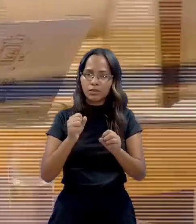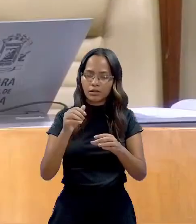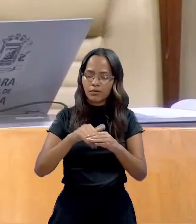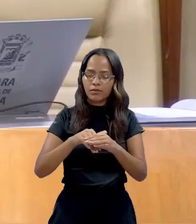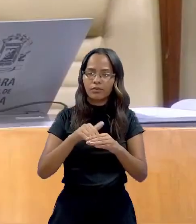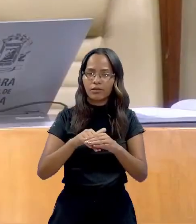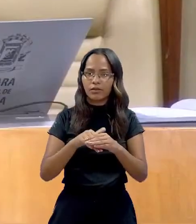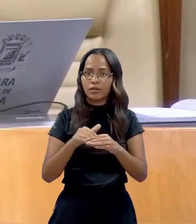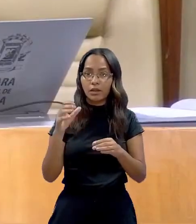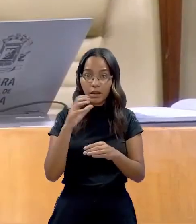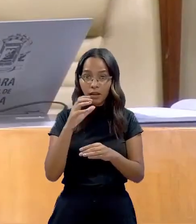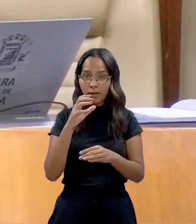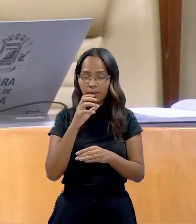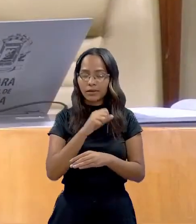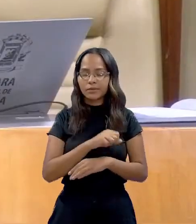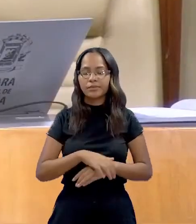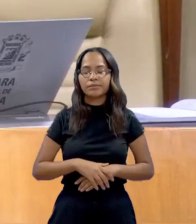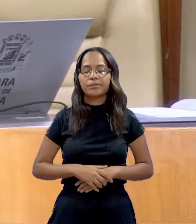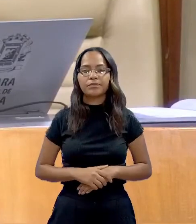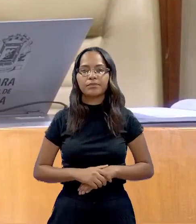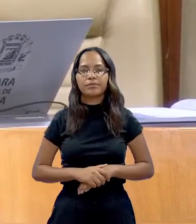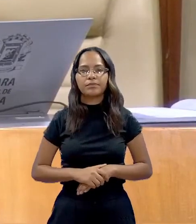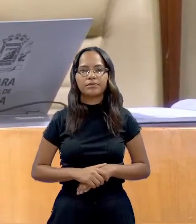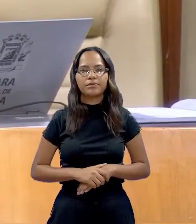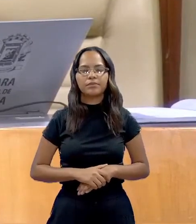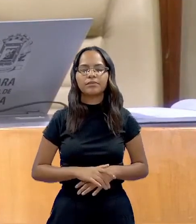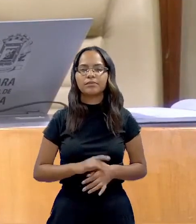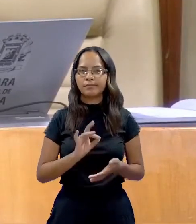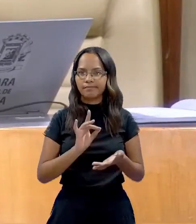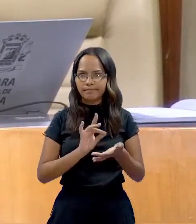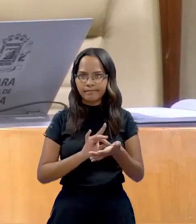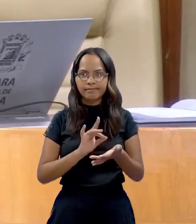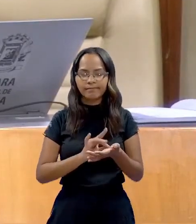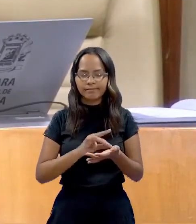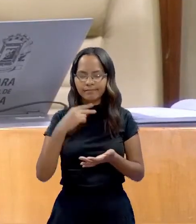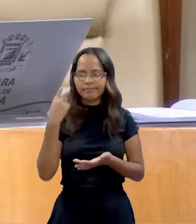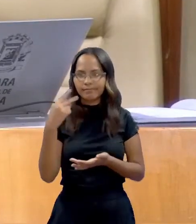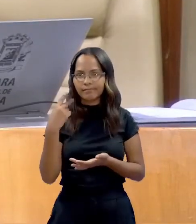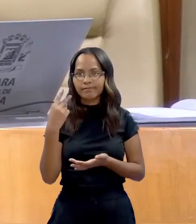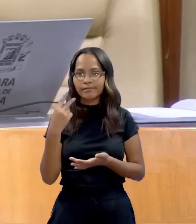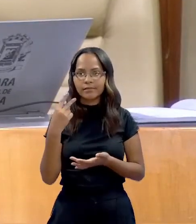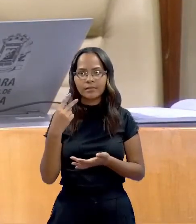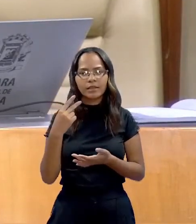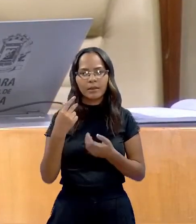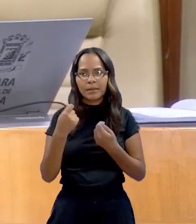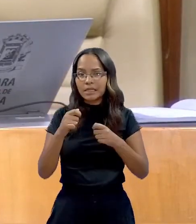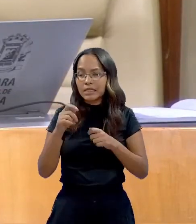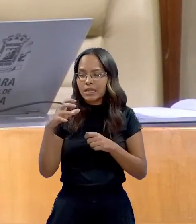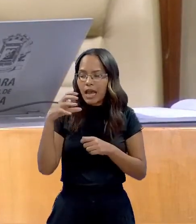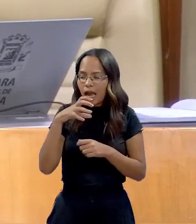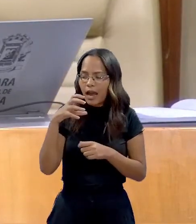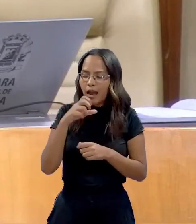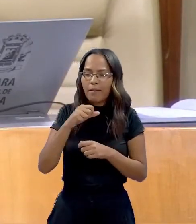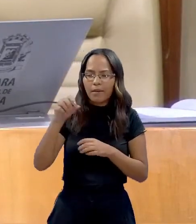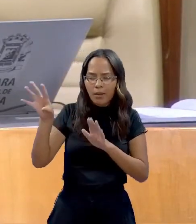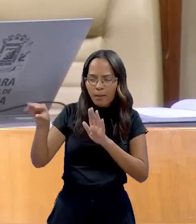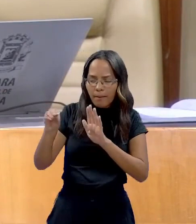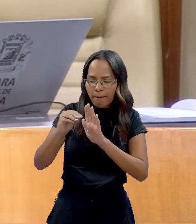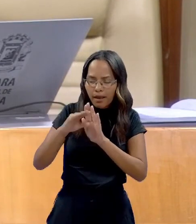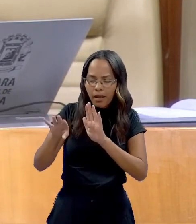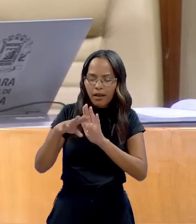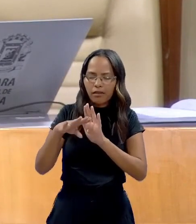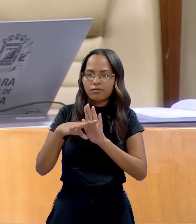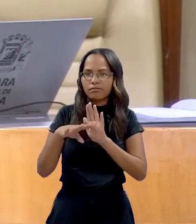obrigado. Verdade, vereador Thiago Ghiotti, que seja o mais rápido possível colocado em pauta